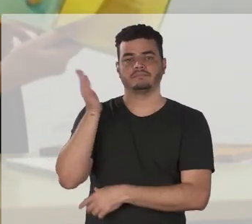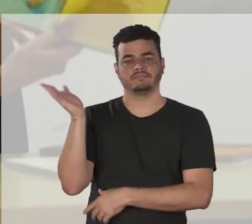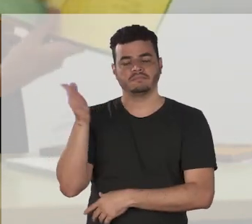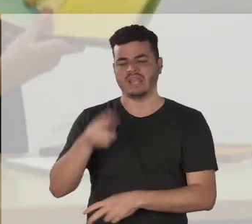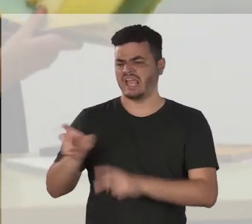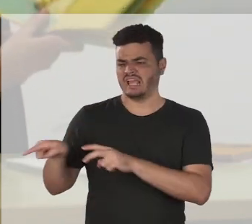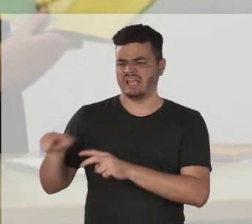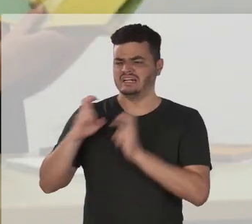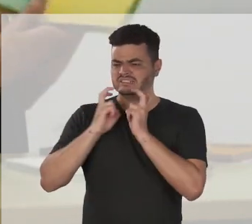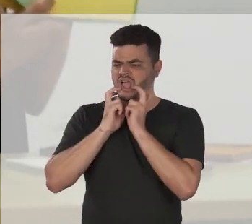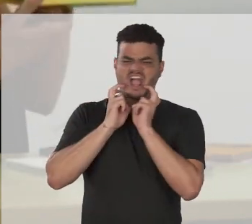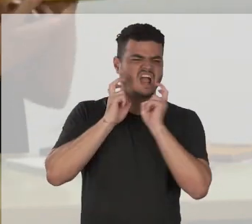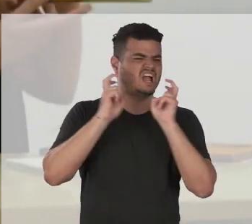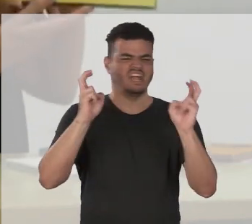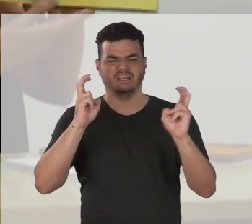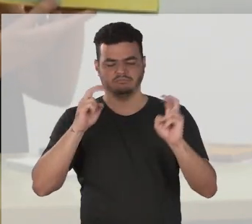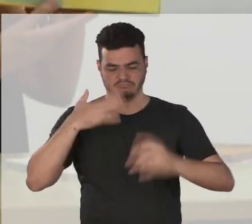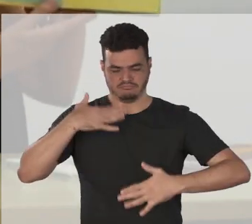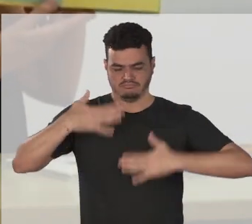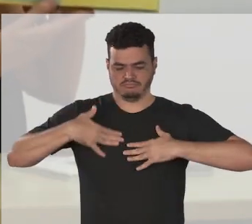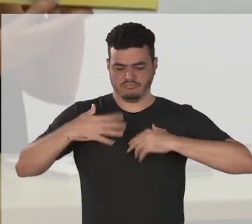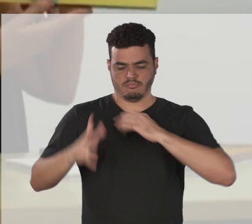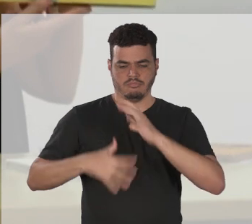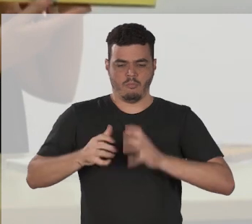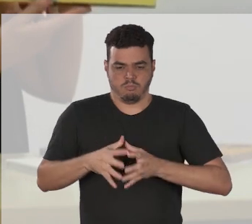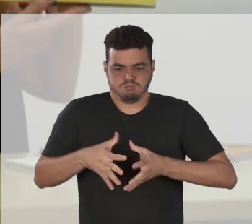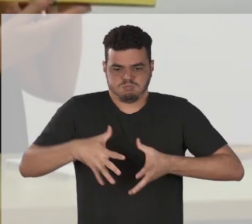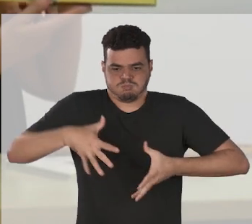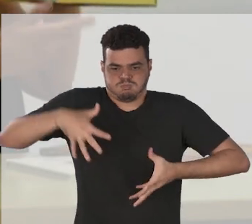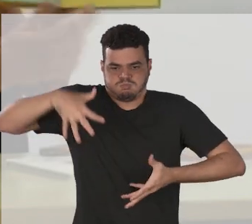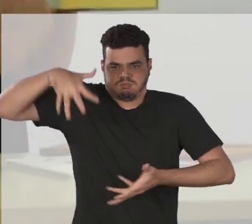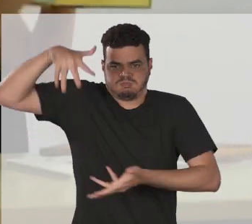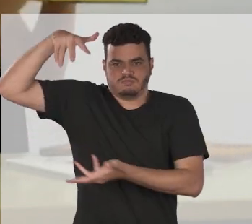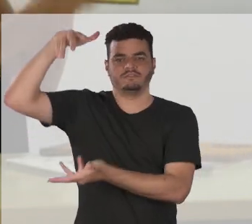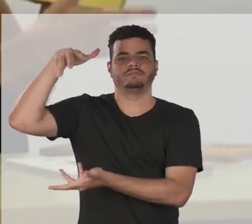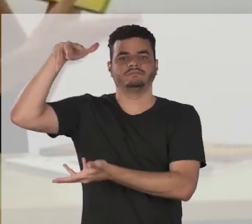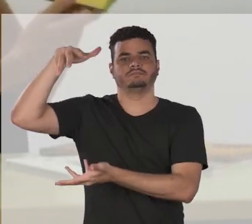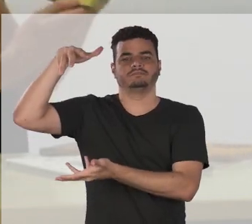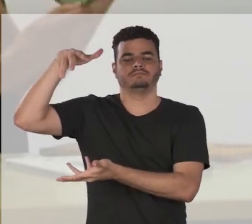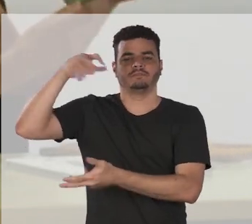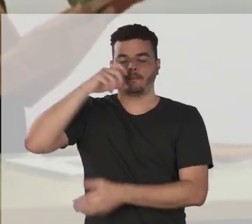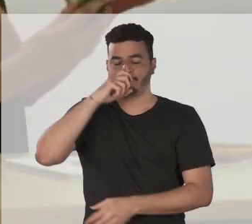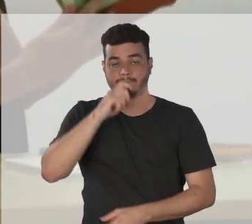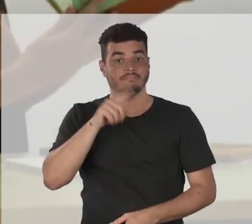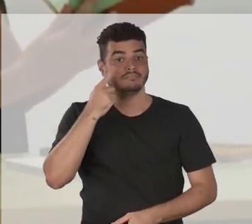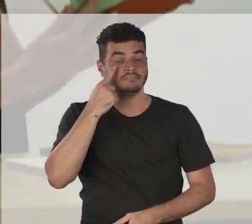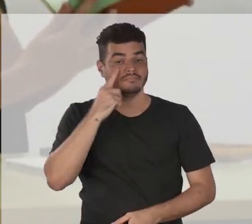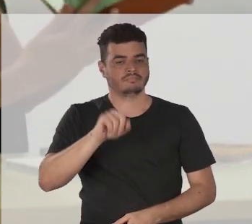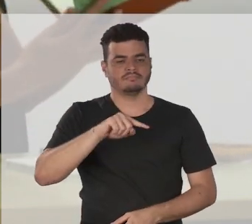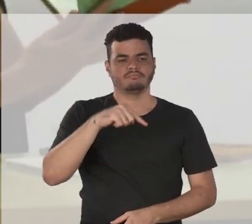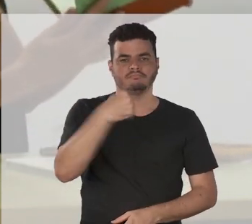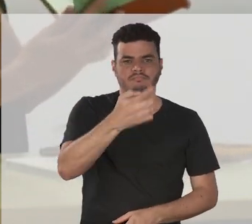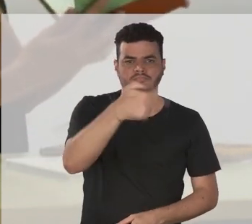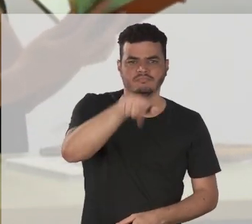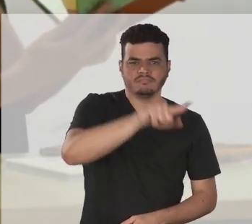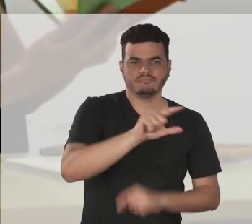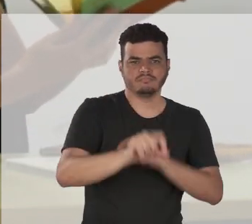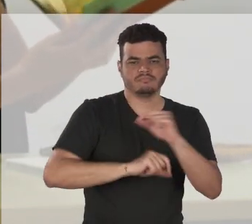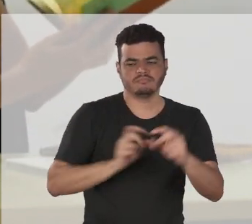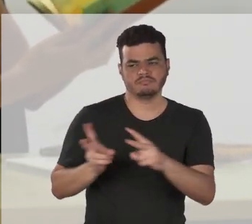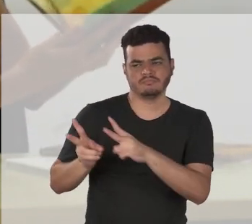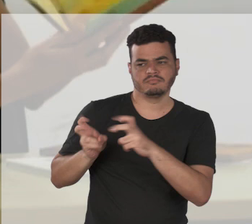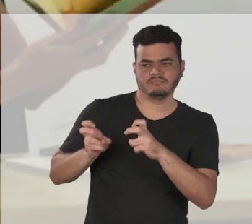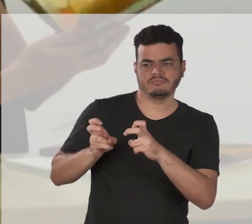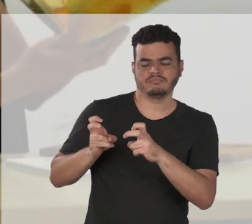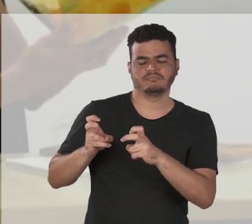vocês. Grita tanto que se torna um balão, né? E